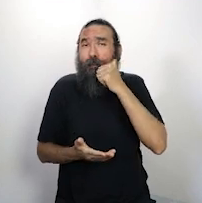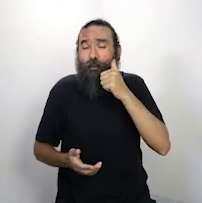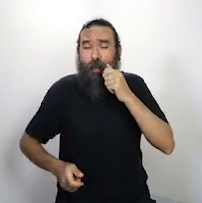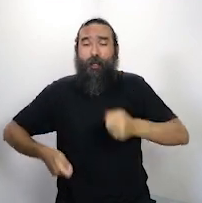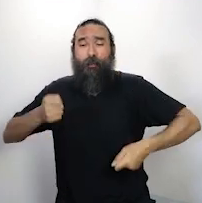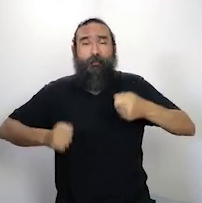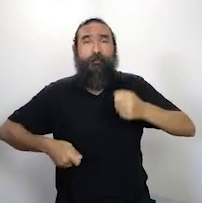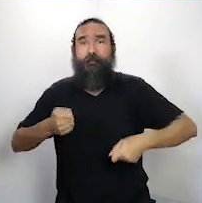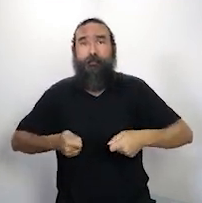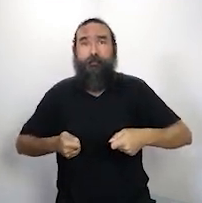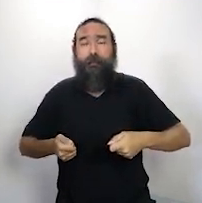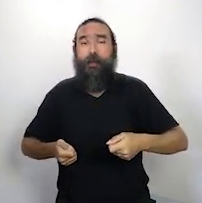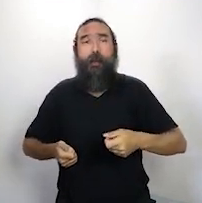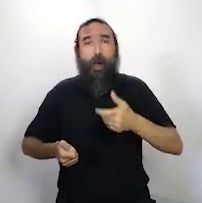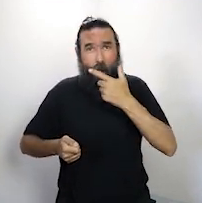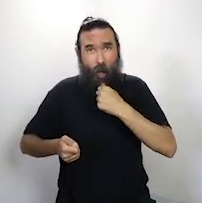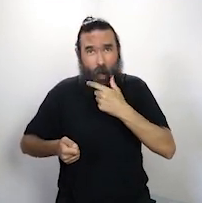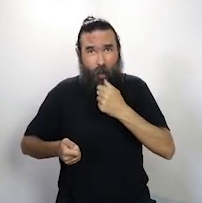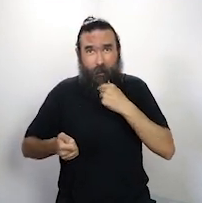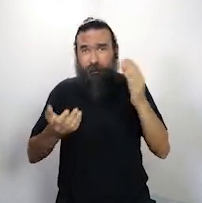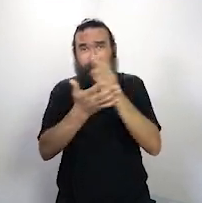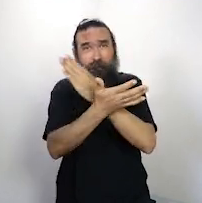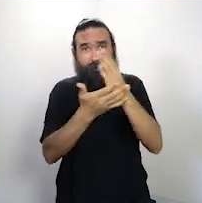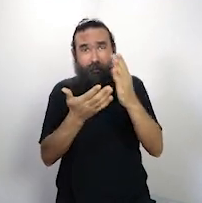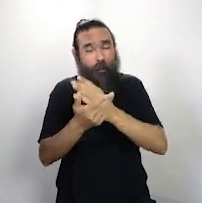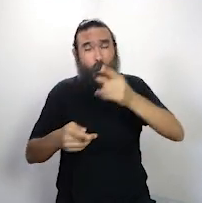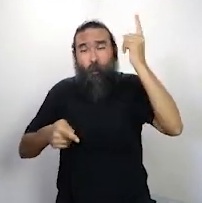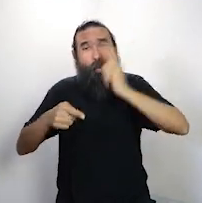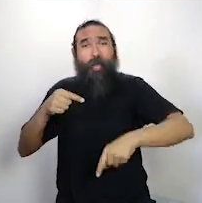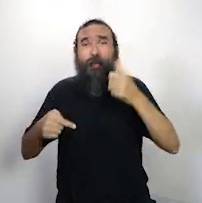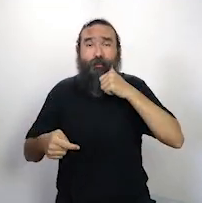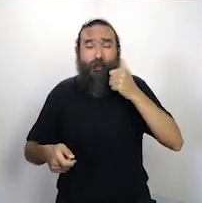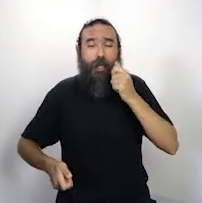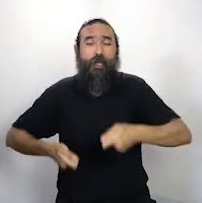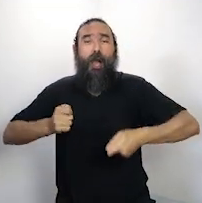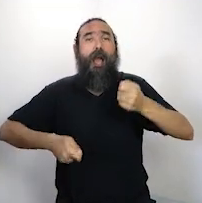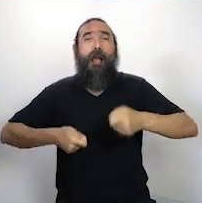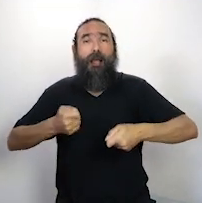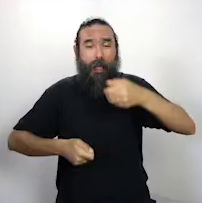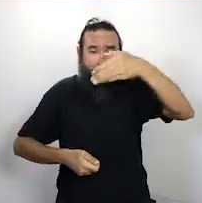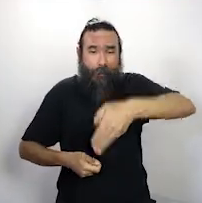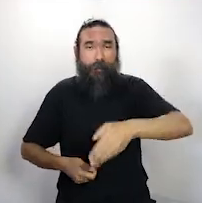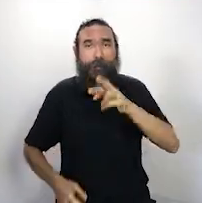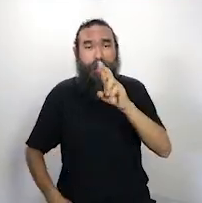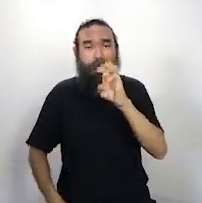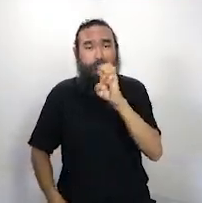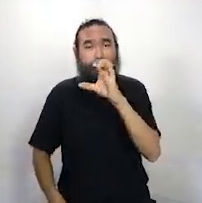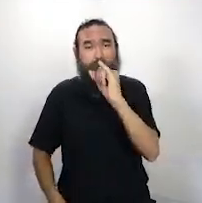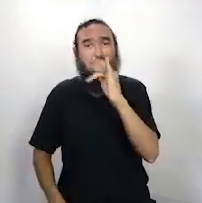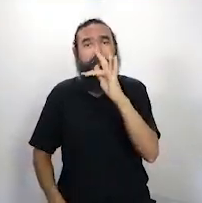tocava tambor. Tem maracatus que não deixa ainda a mulher tocar tambor em Recife.